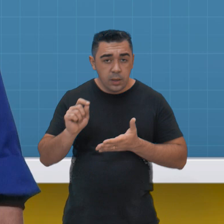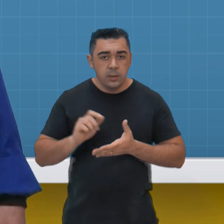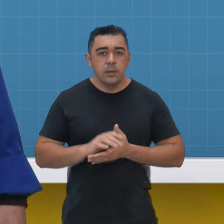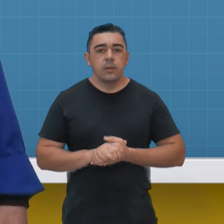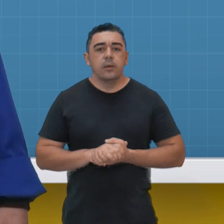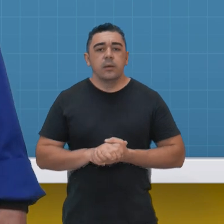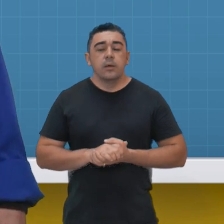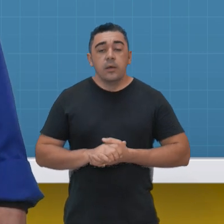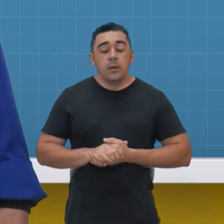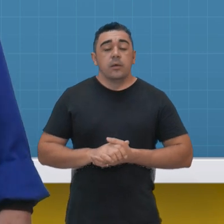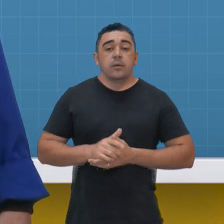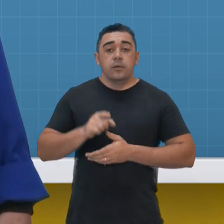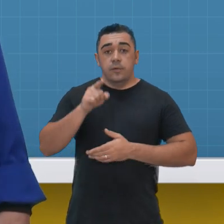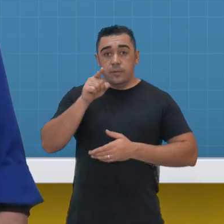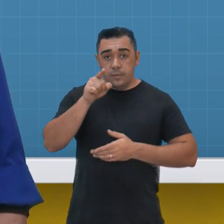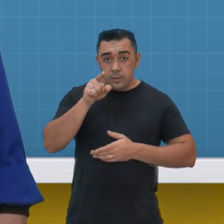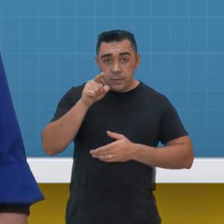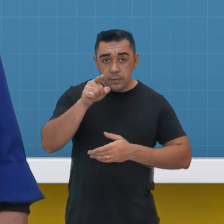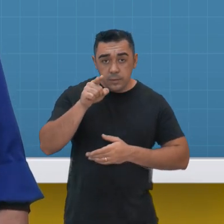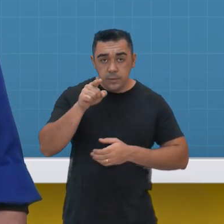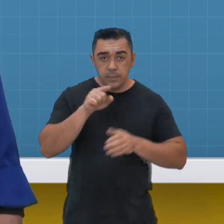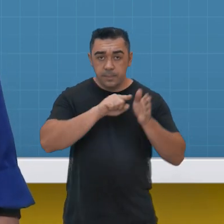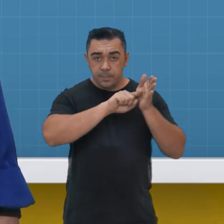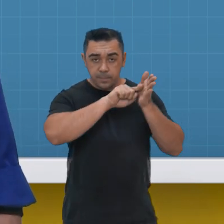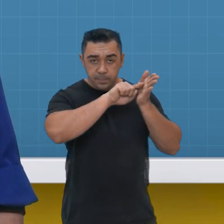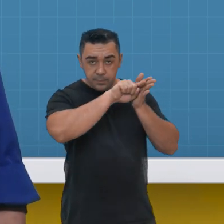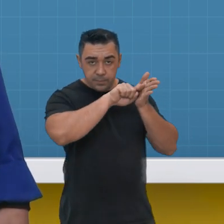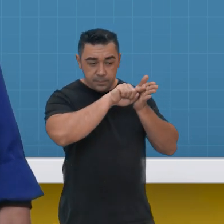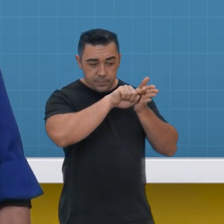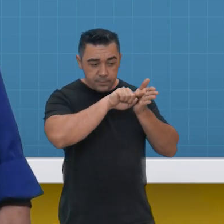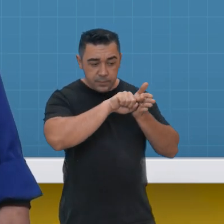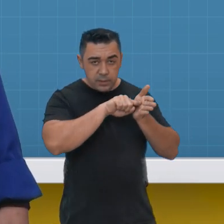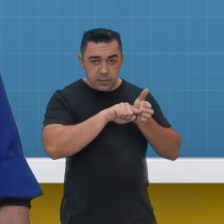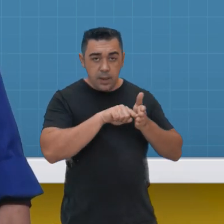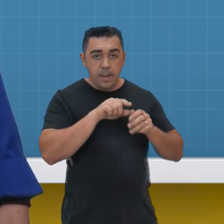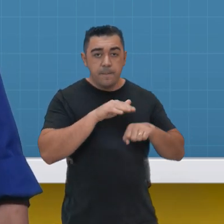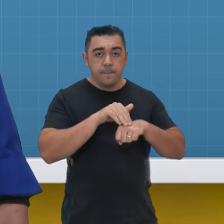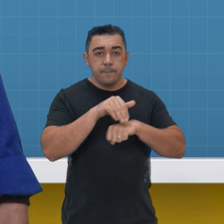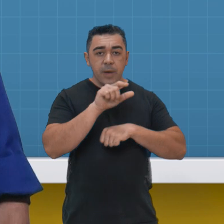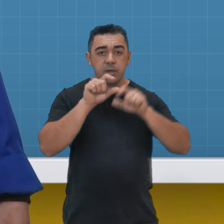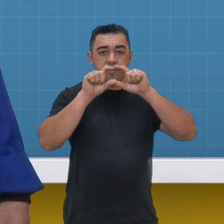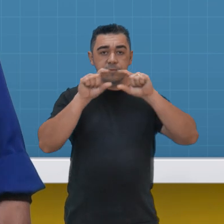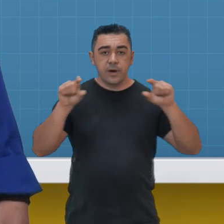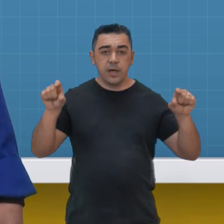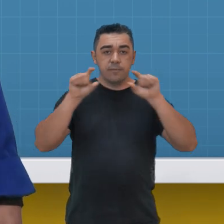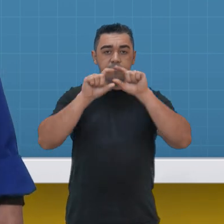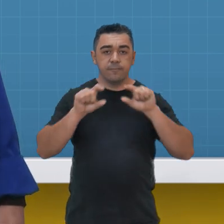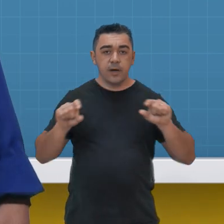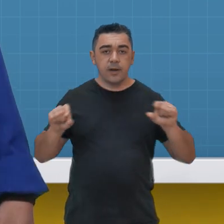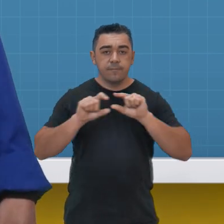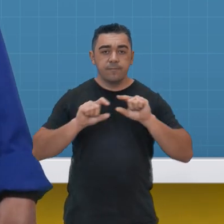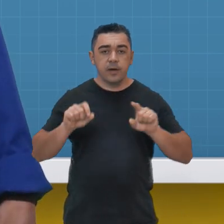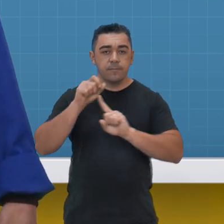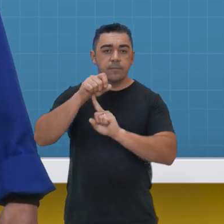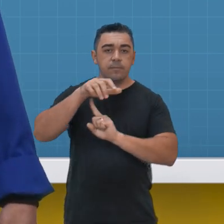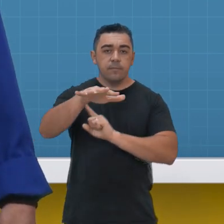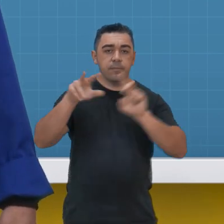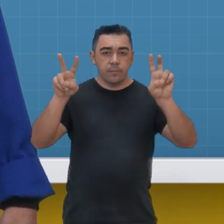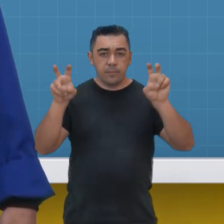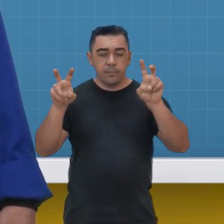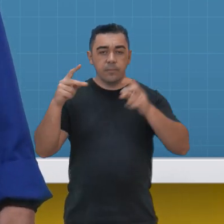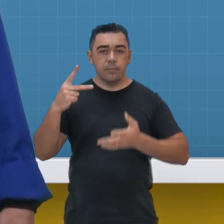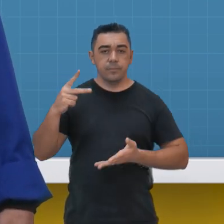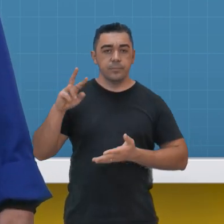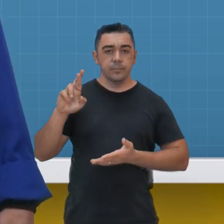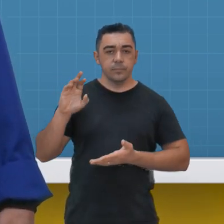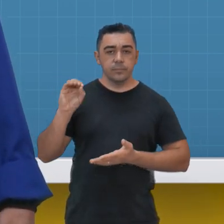A atividade é você ir pesquisar mais provérbios. Conversar com seus familiares